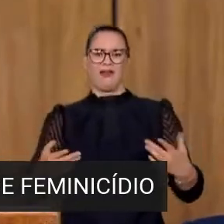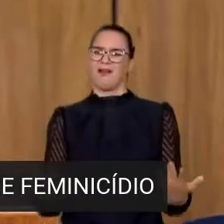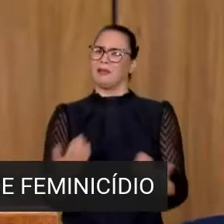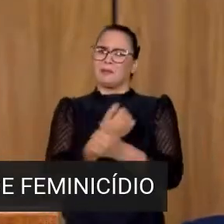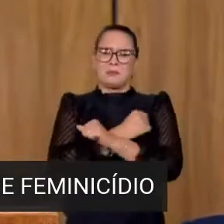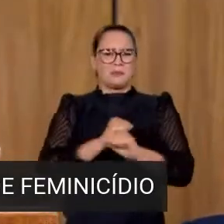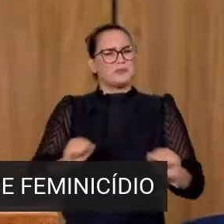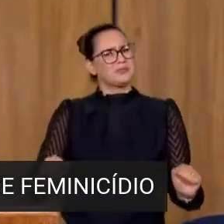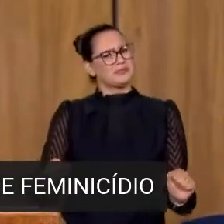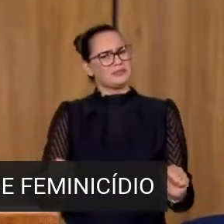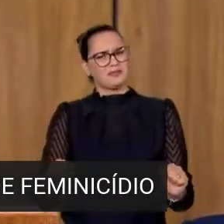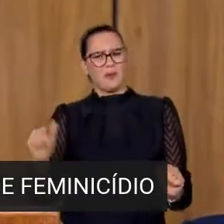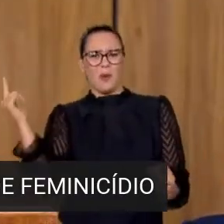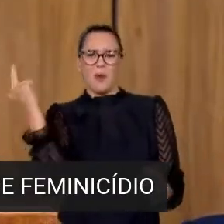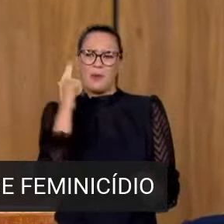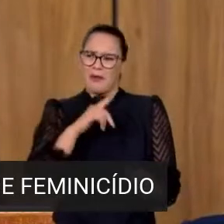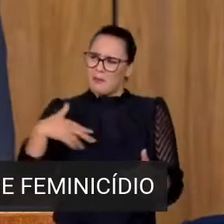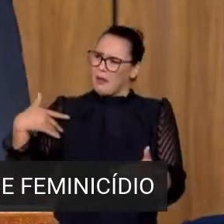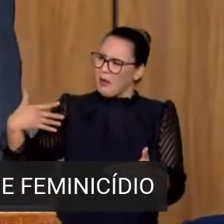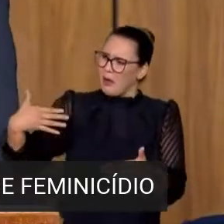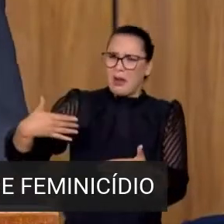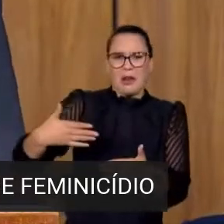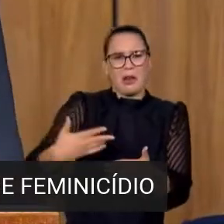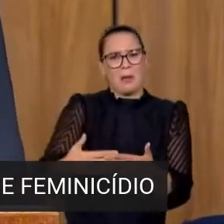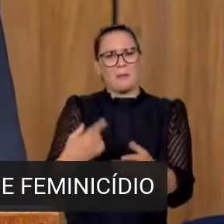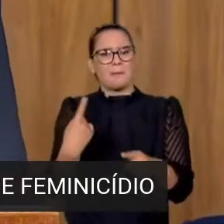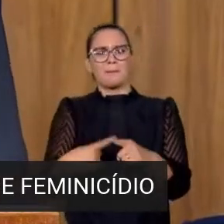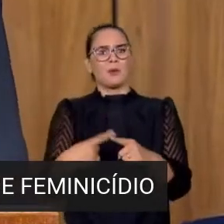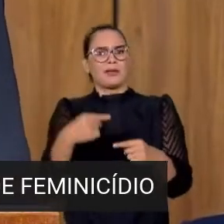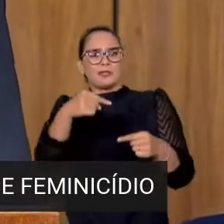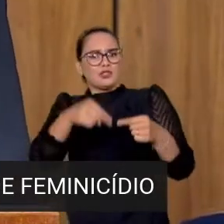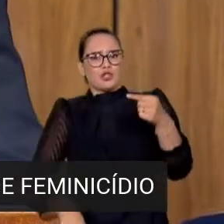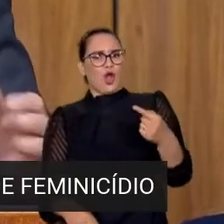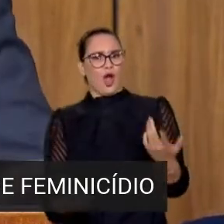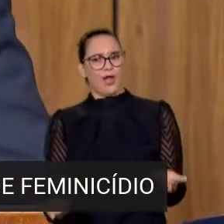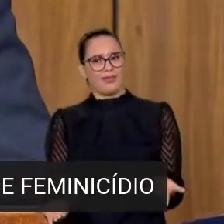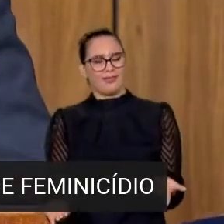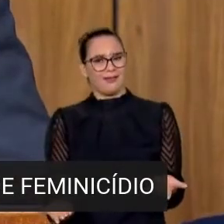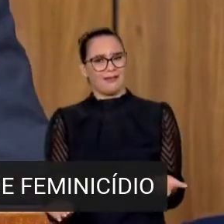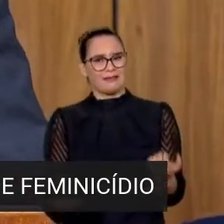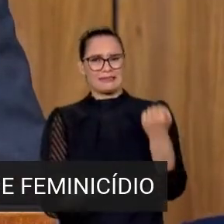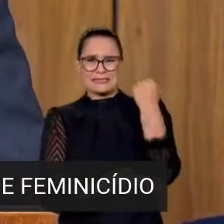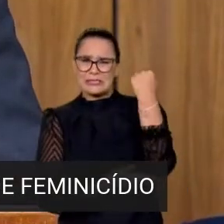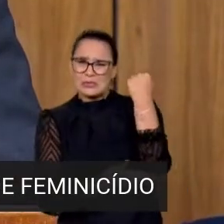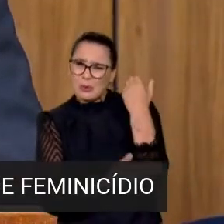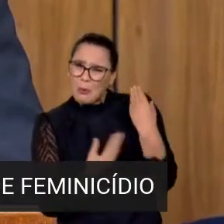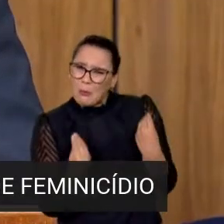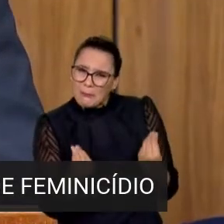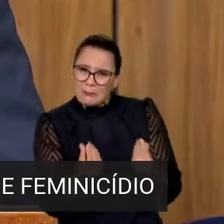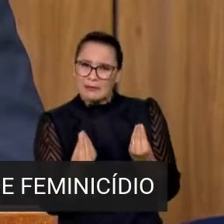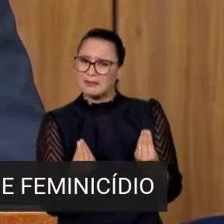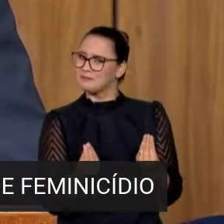gente chegar às vias de fato por uma divergência, por ciúmes.